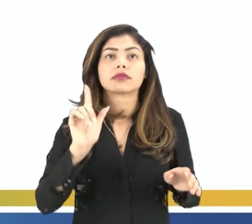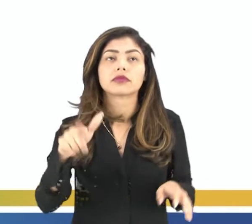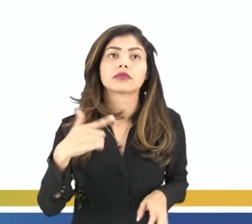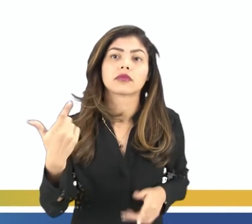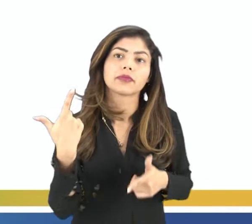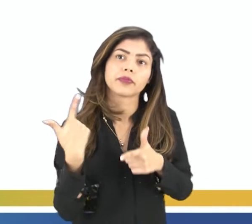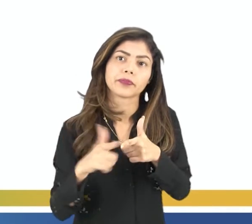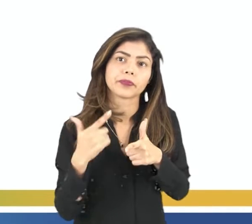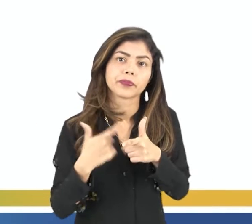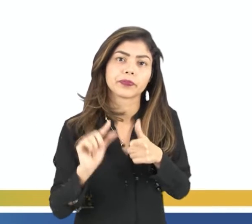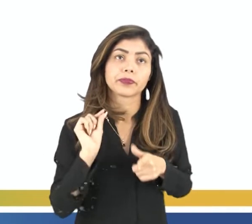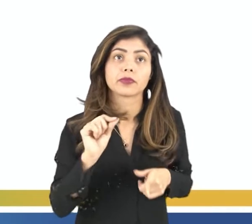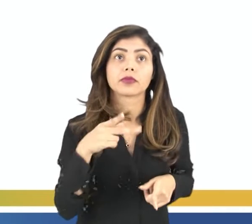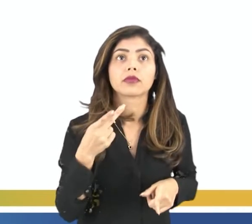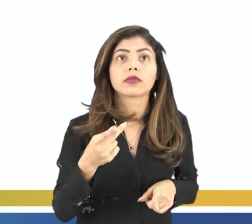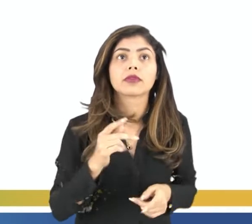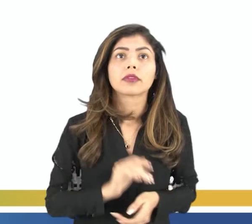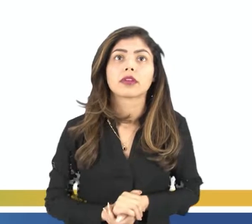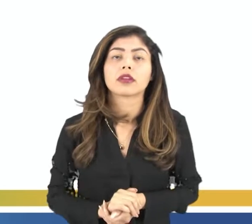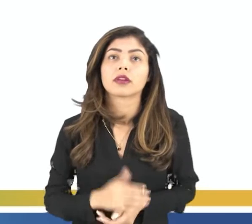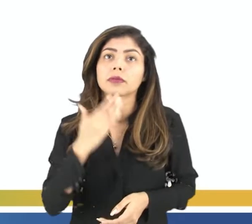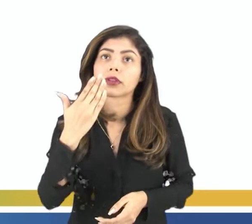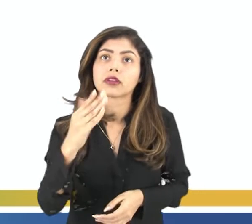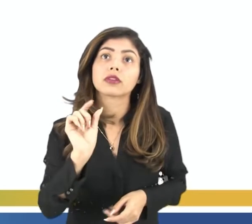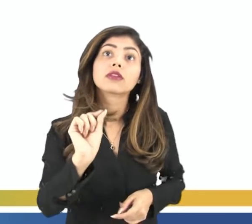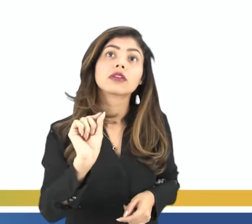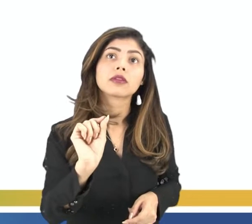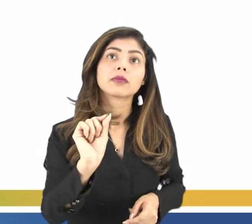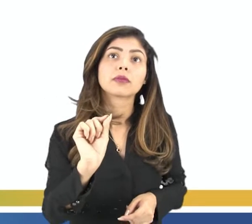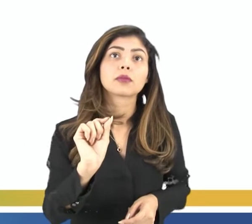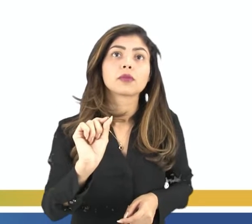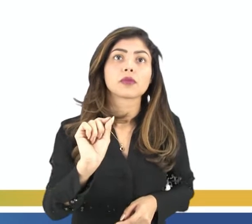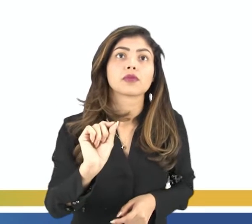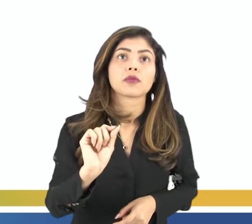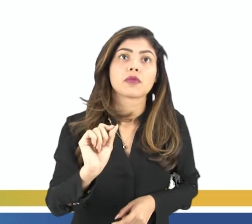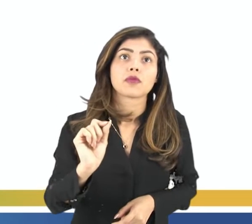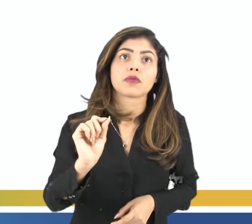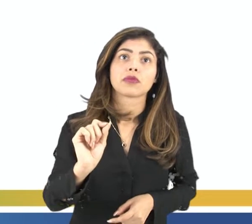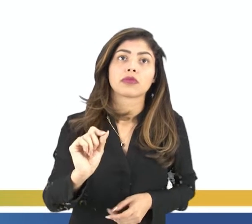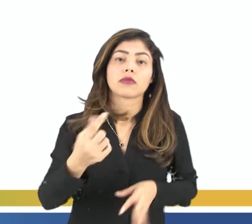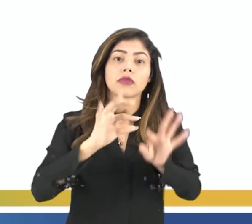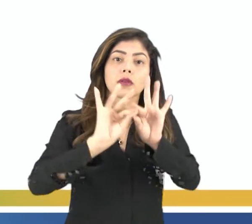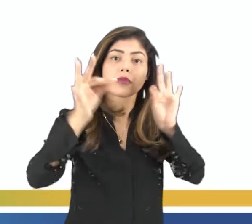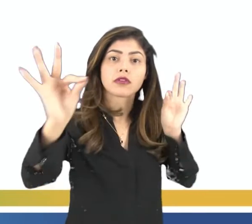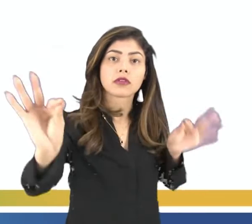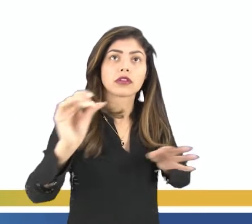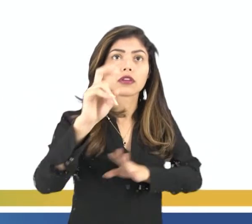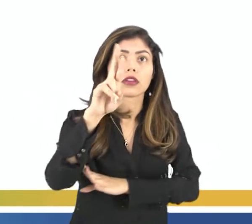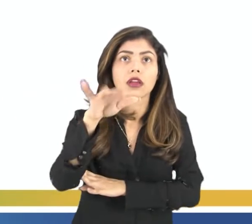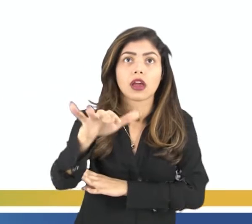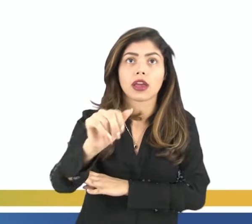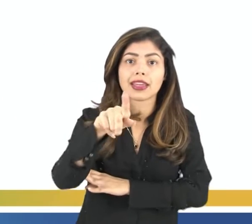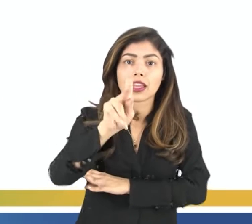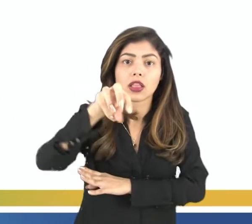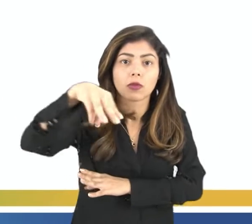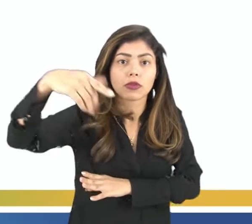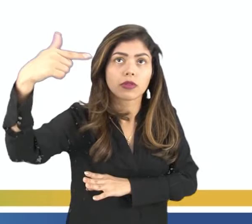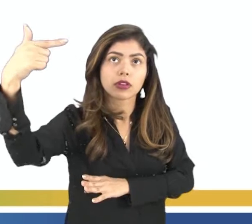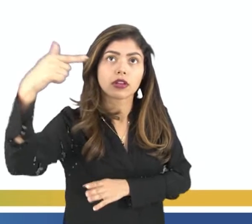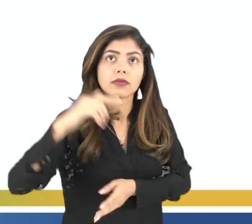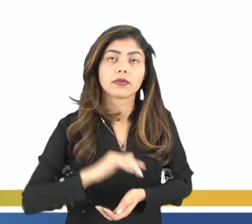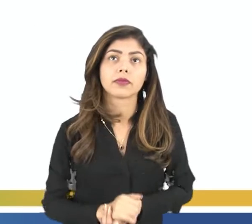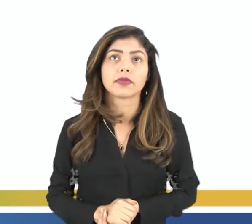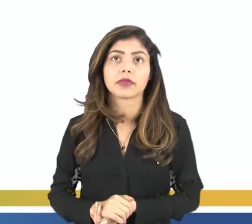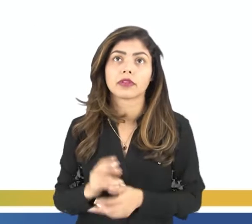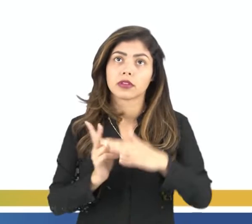próximo problema nos pede que determinemos a medida da área em quilômetros